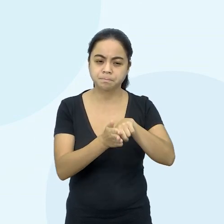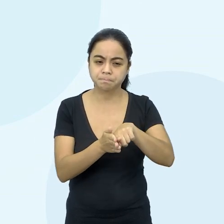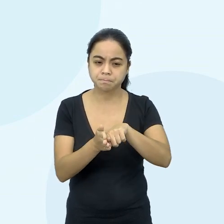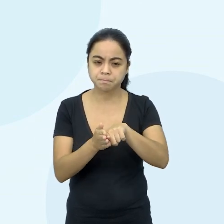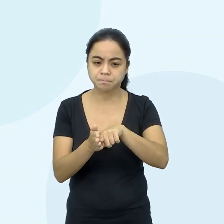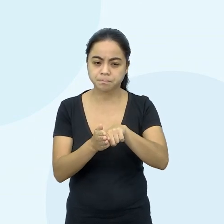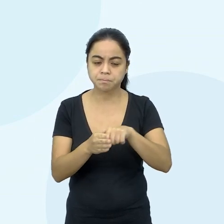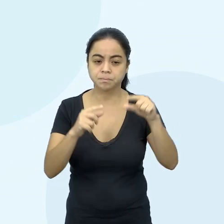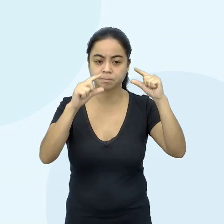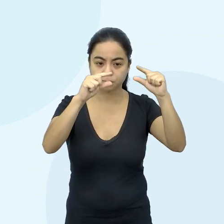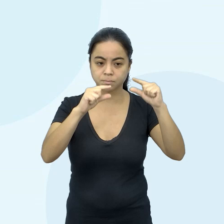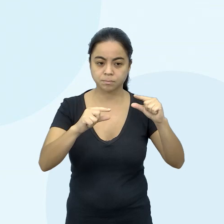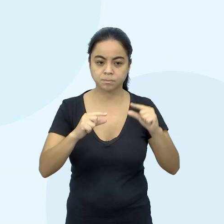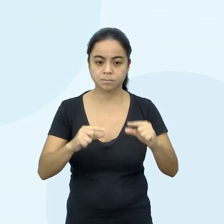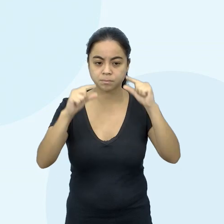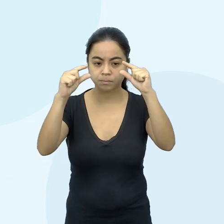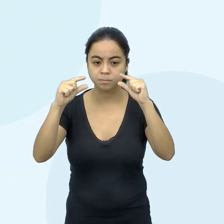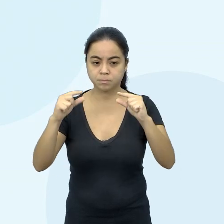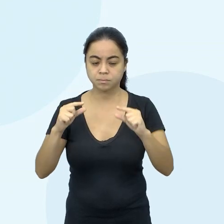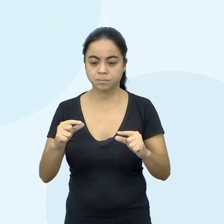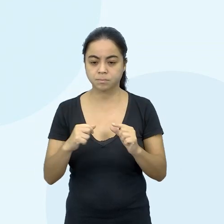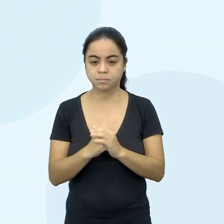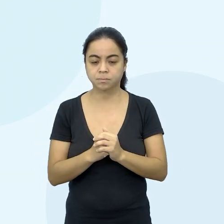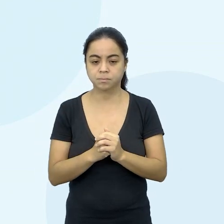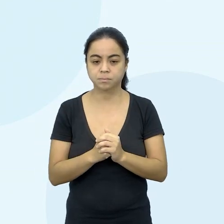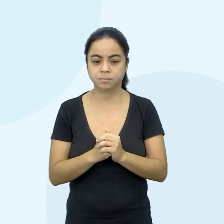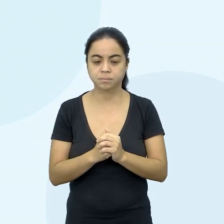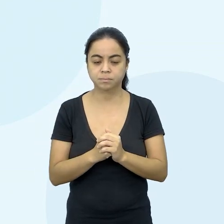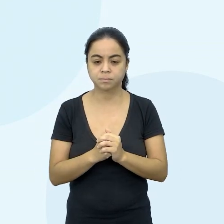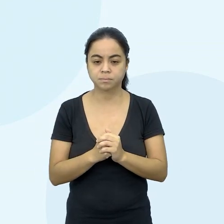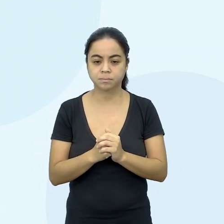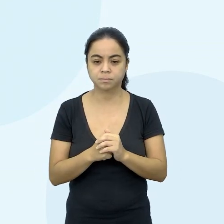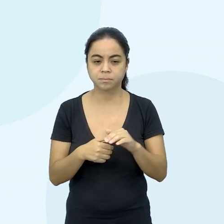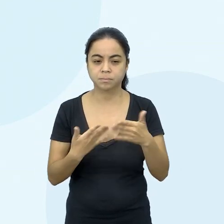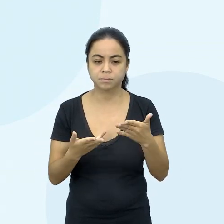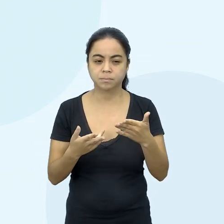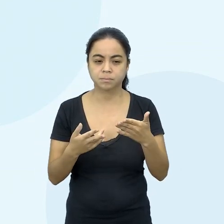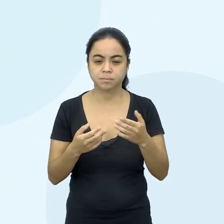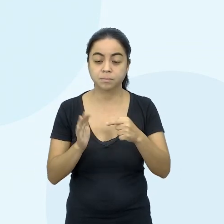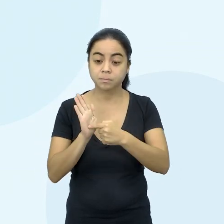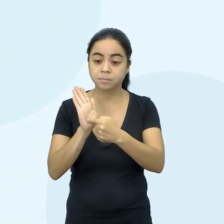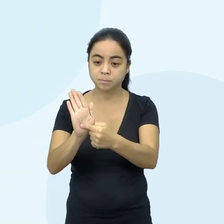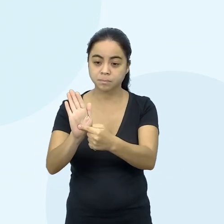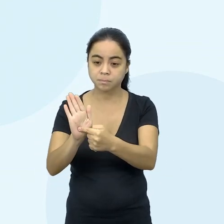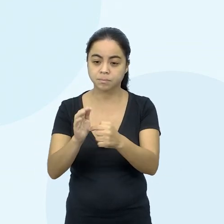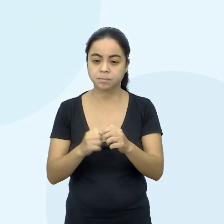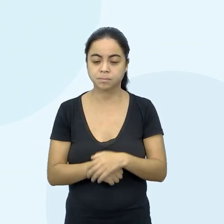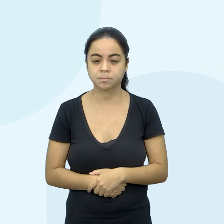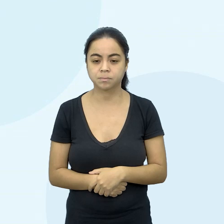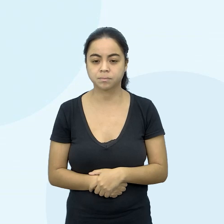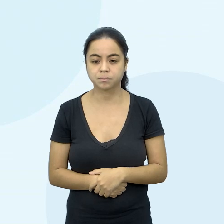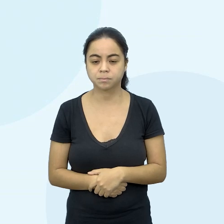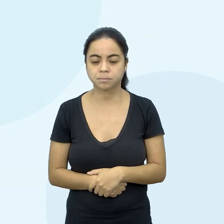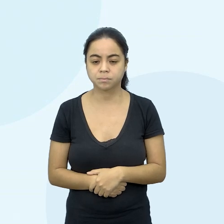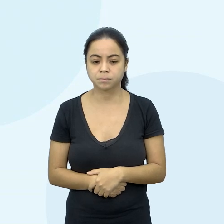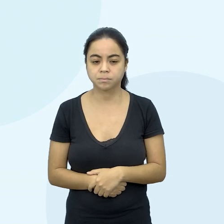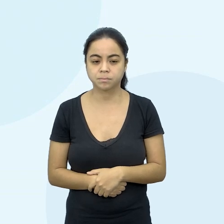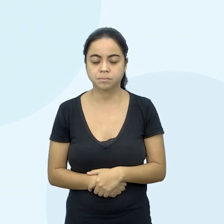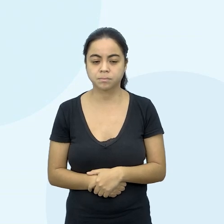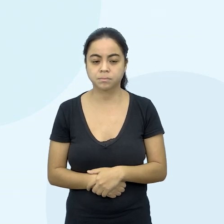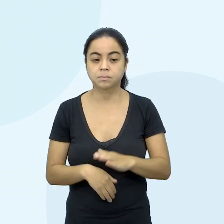com os estudantes para seu preenchimento. Em seguida, destaque os resultados do IDH. Então, para a